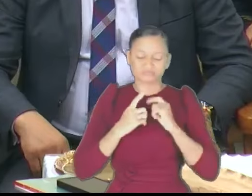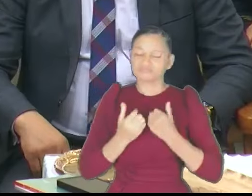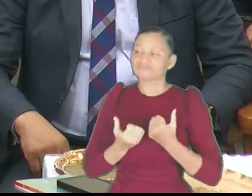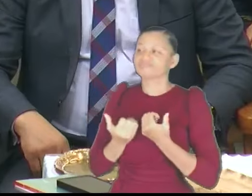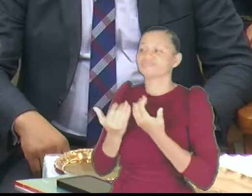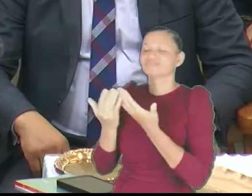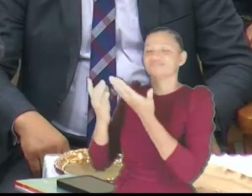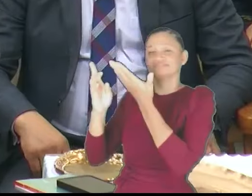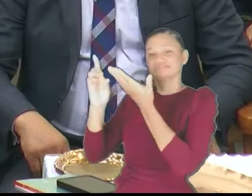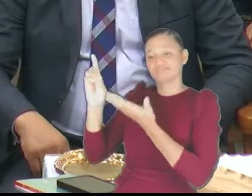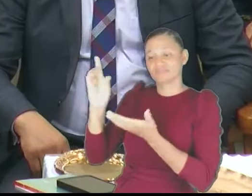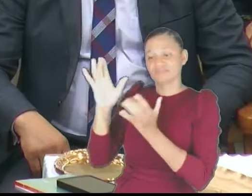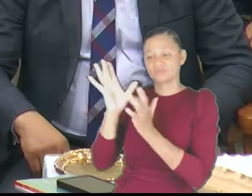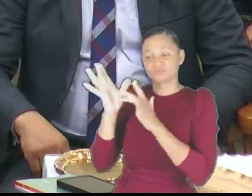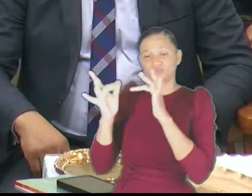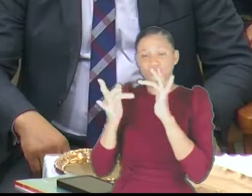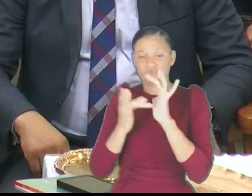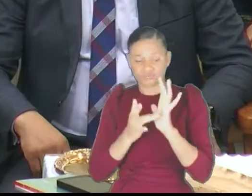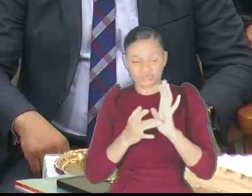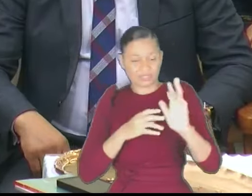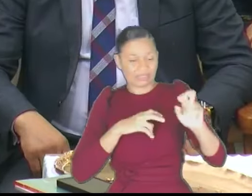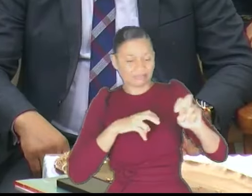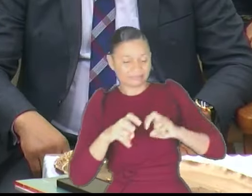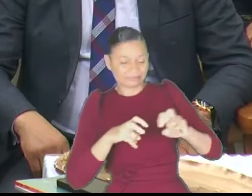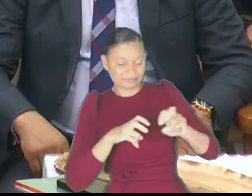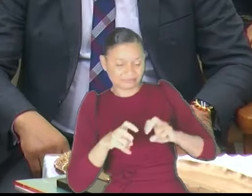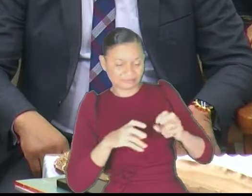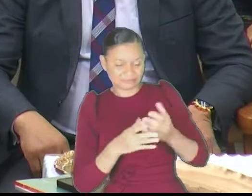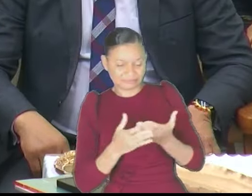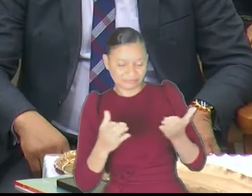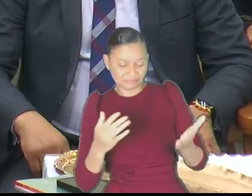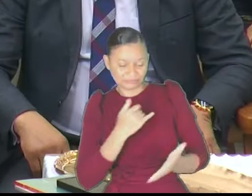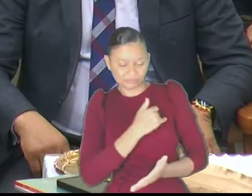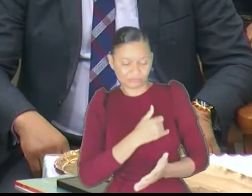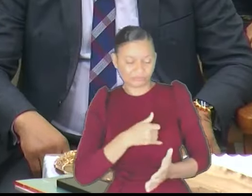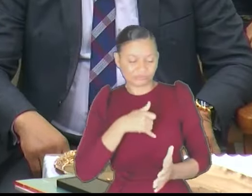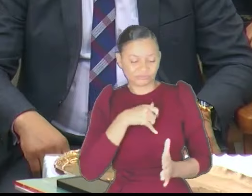Jesus disse desse ato de Abraão, foi Jesus quem disse em João 8,56.